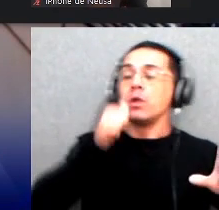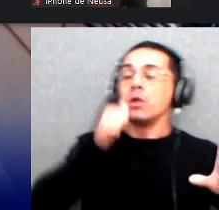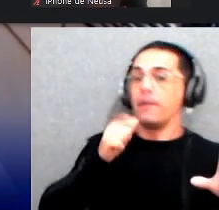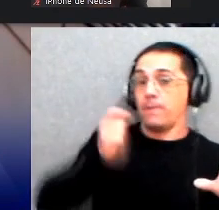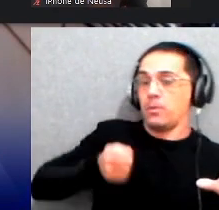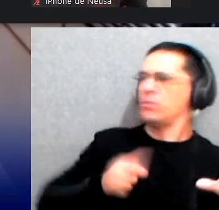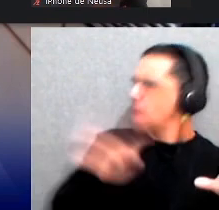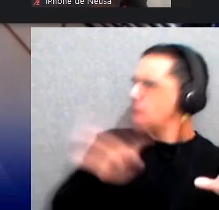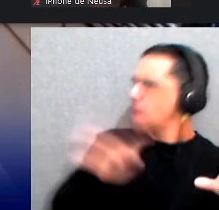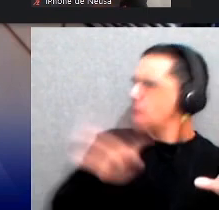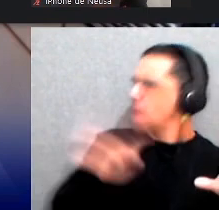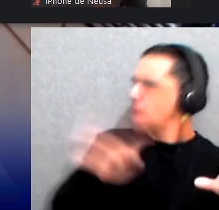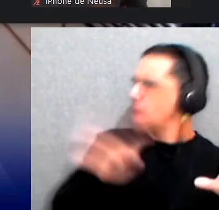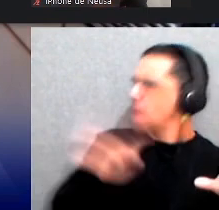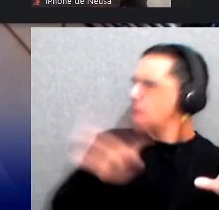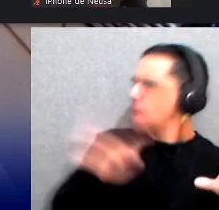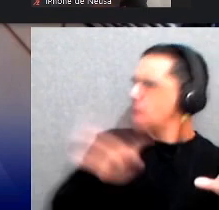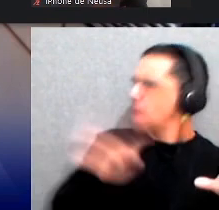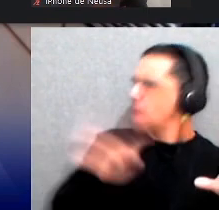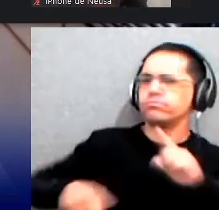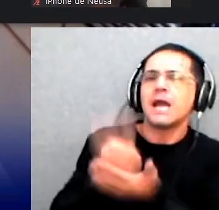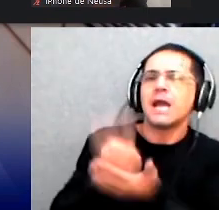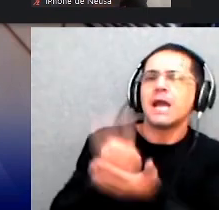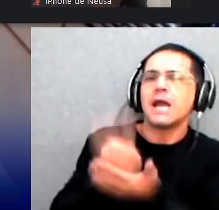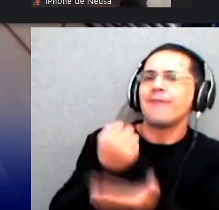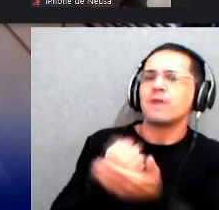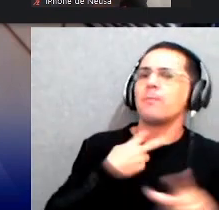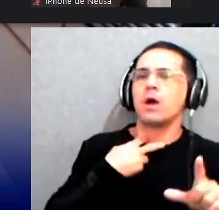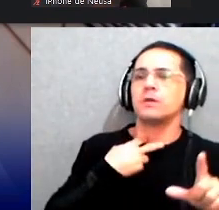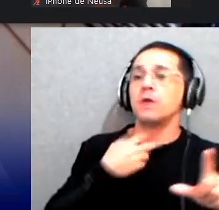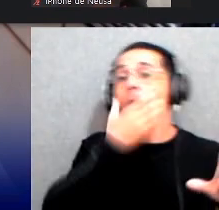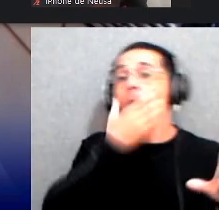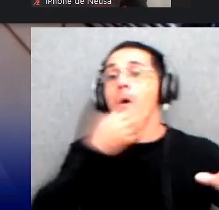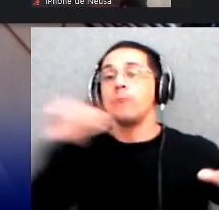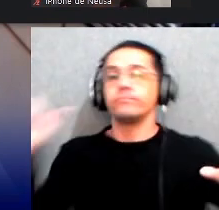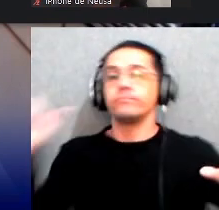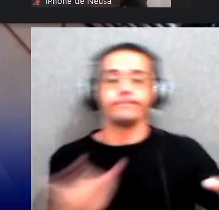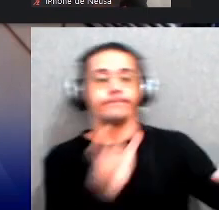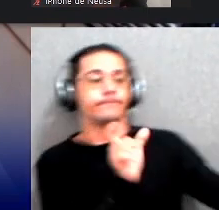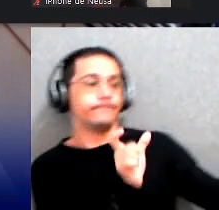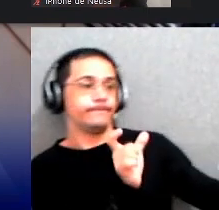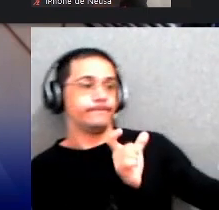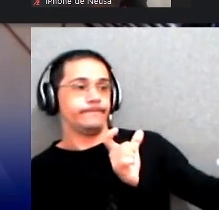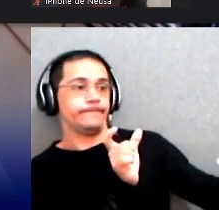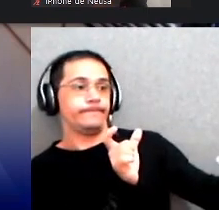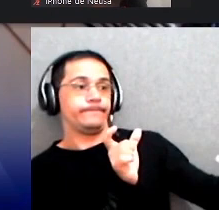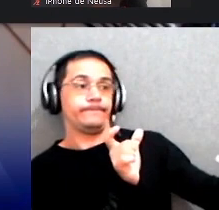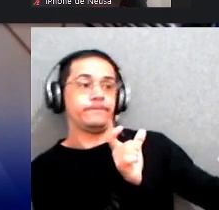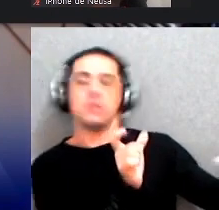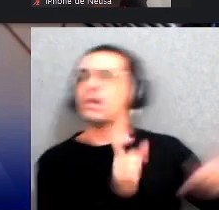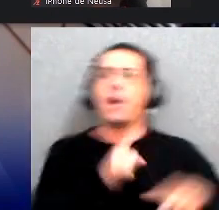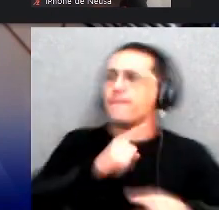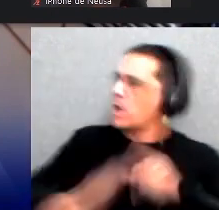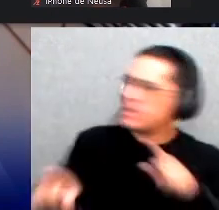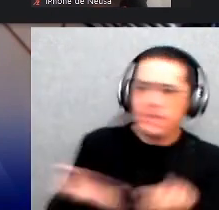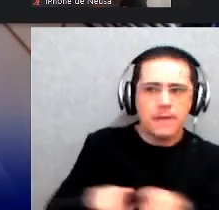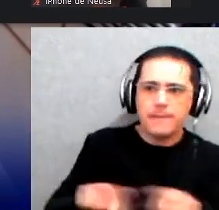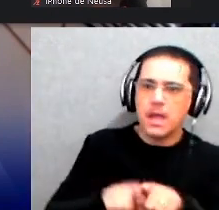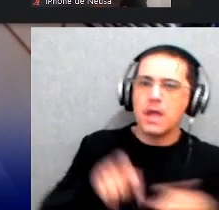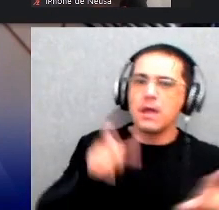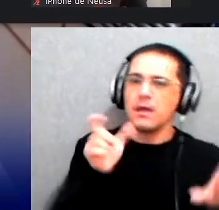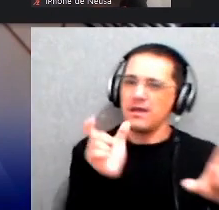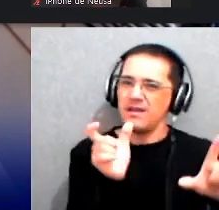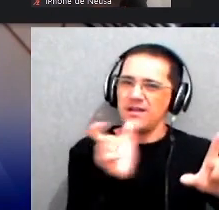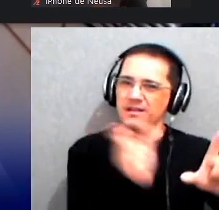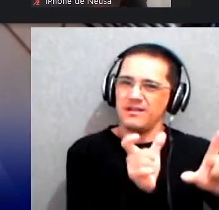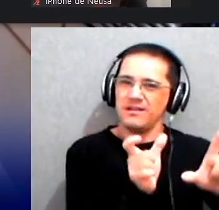então tá, desativa a gravação, ele pega o celular e começa a filmar. Ela diz, não pode filmar. E aí ele entra. Aí você já vê como é que é a questão.